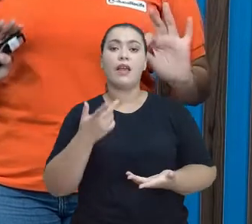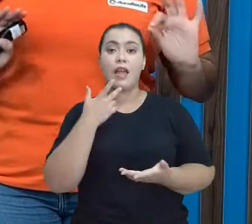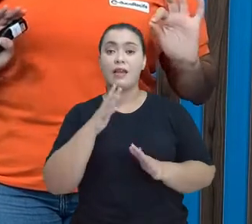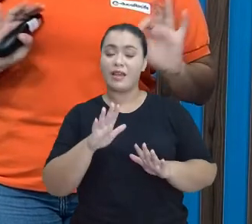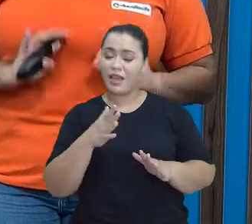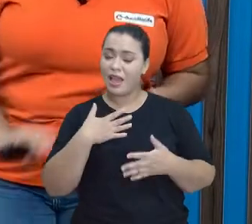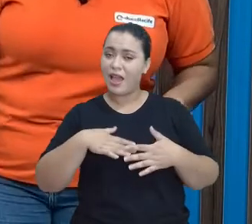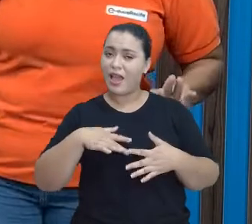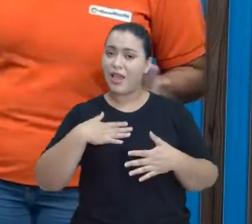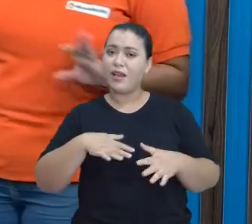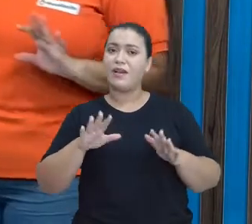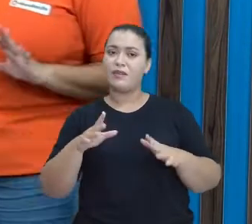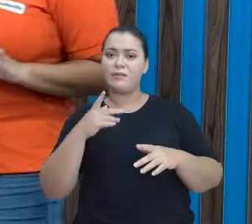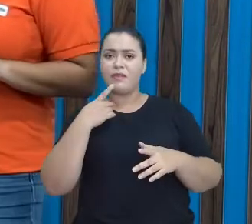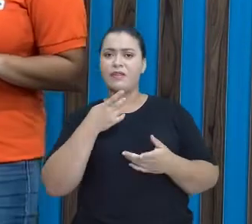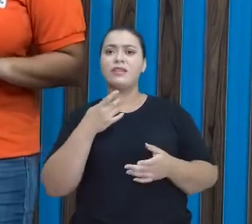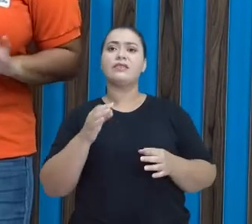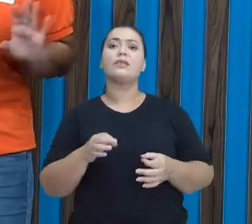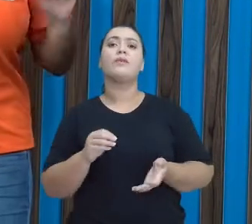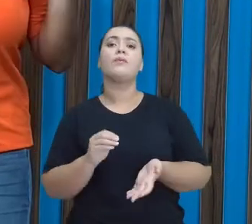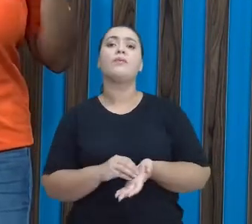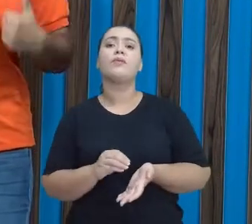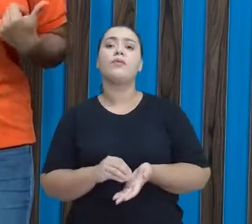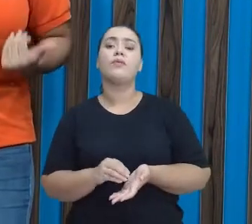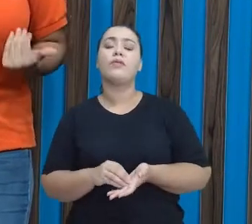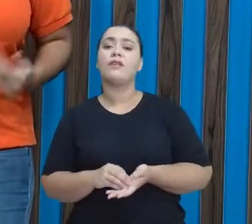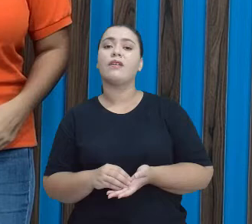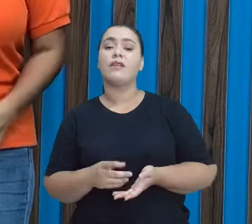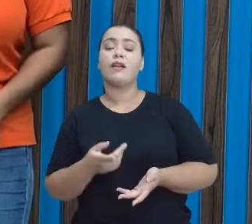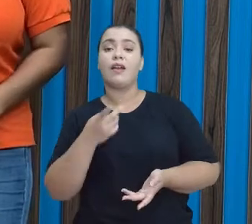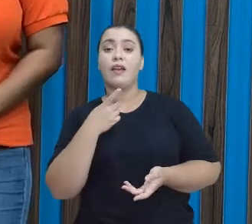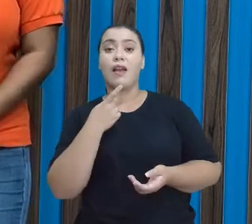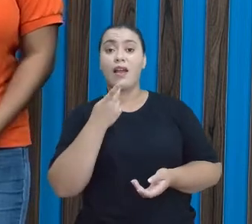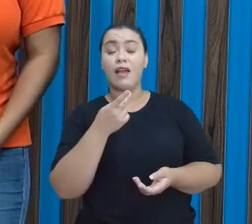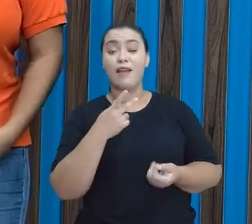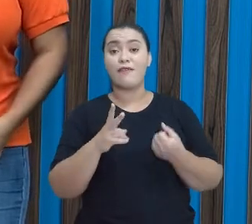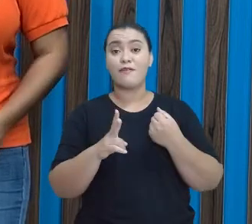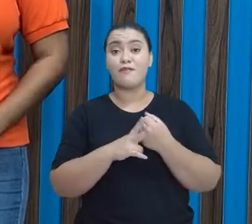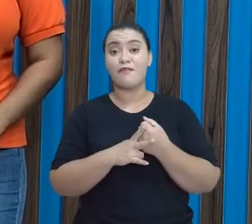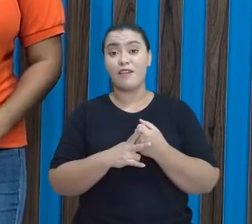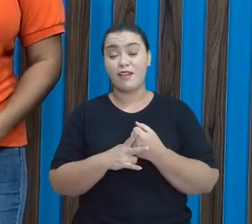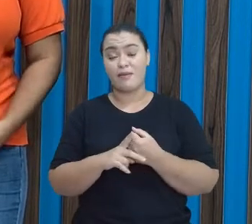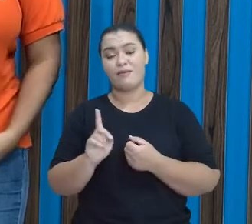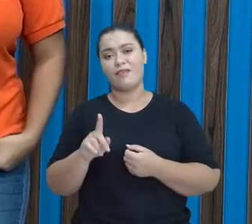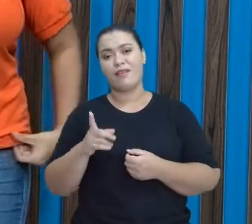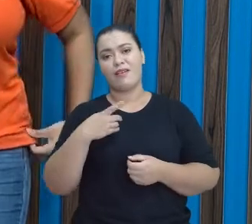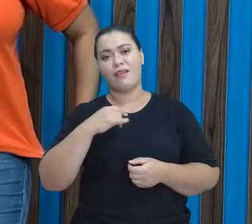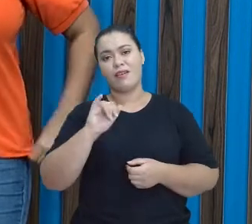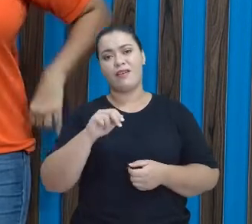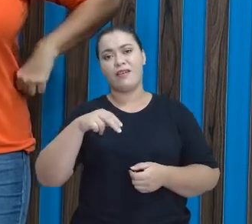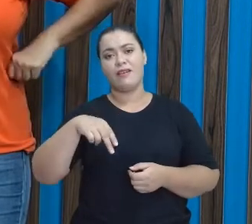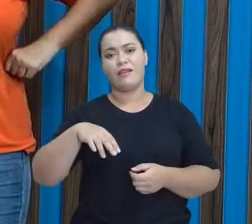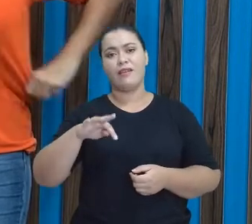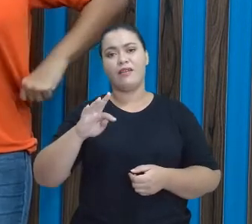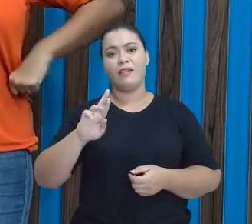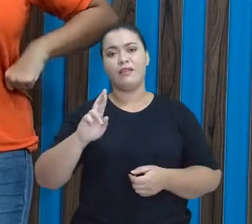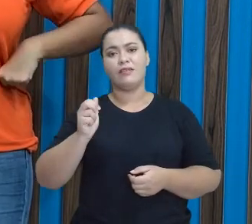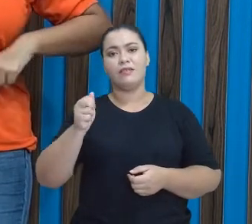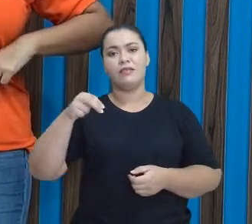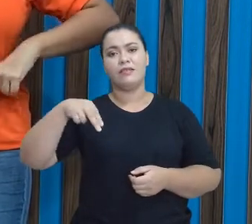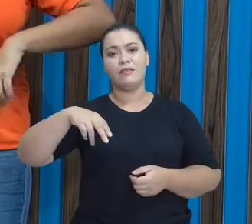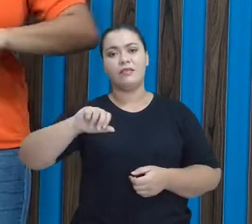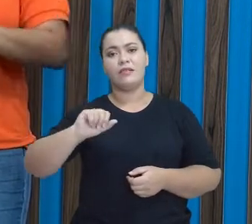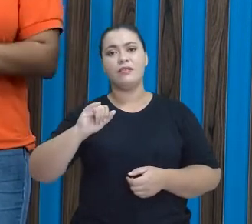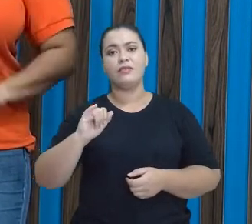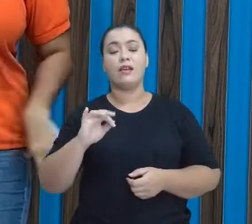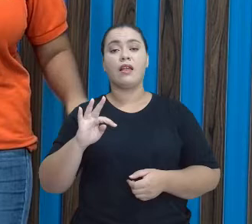Vai dar certo. Porque falta falar dos verbos intransitivos, que são aqueles cujo sentido é